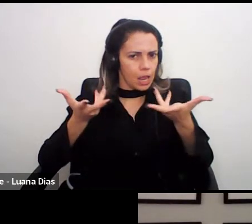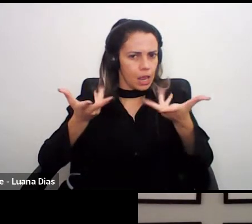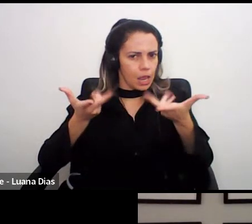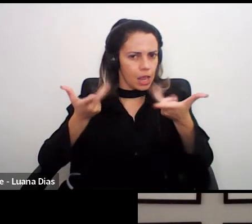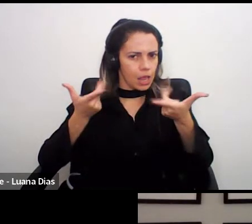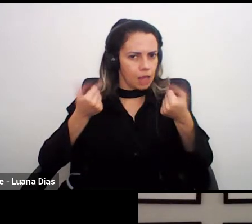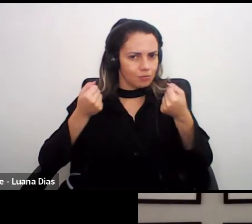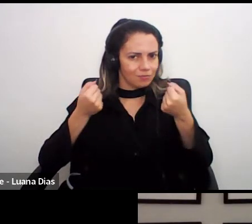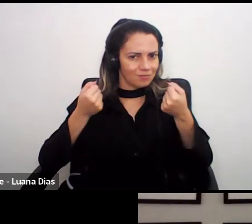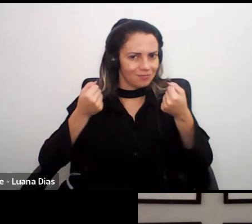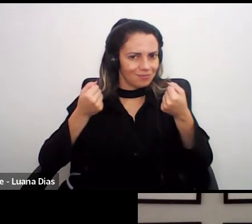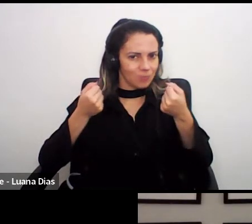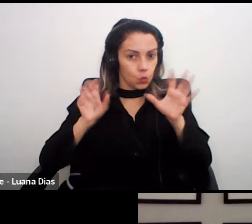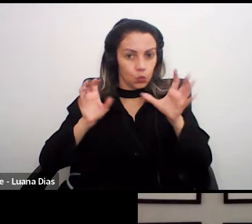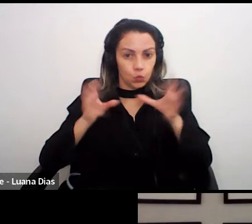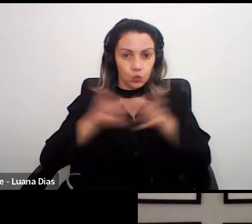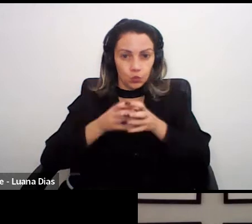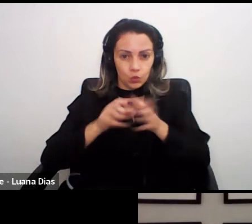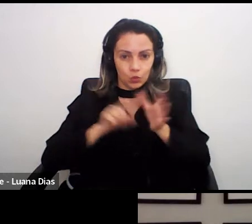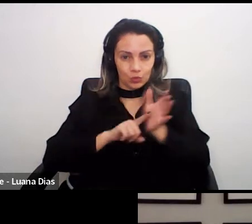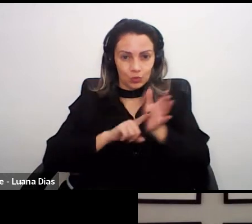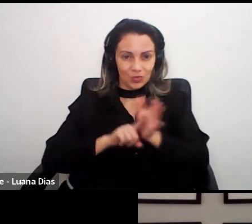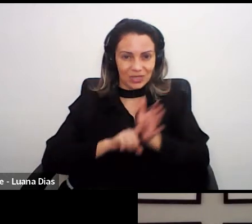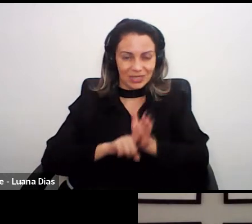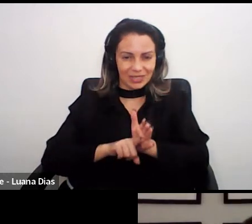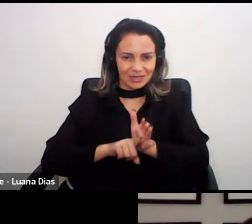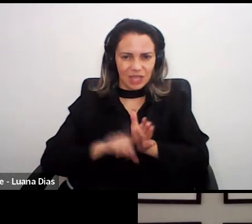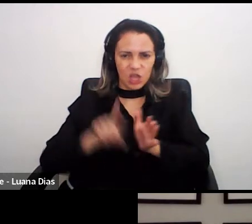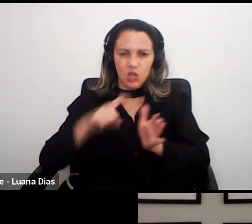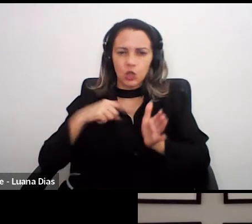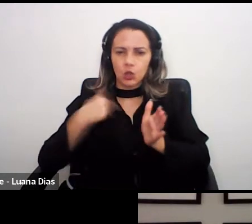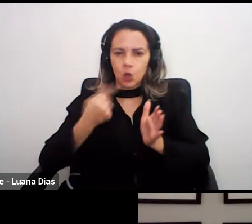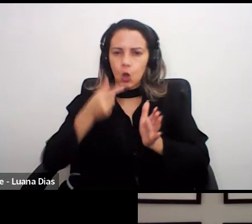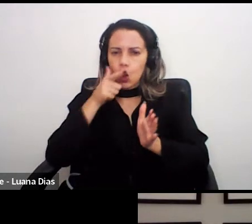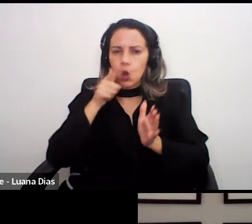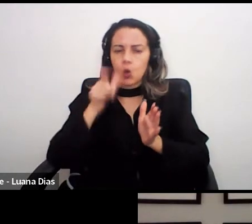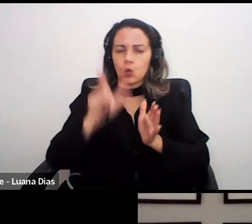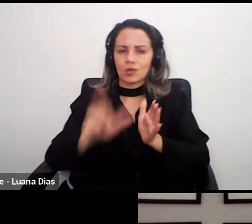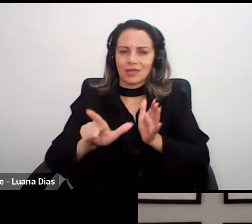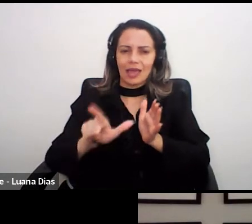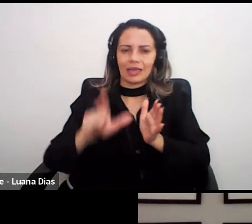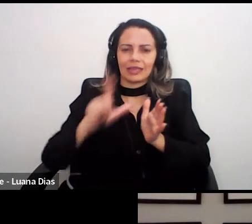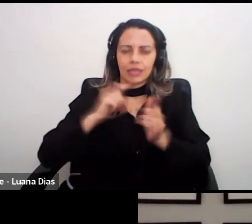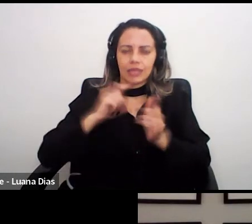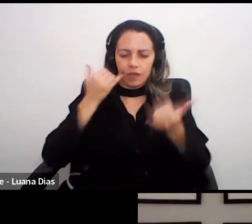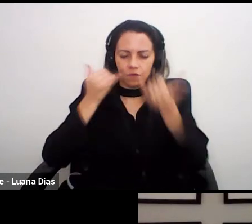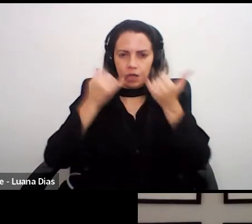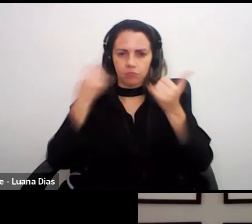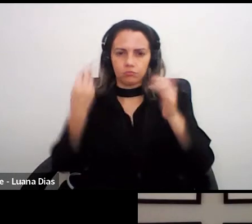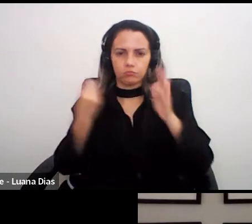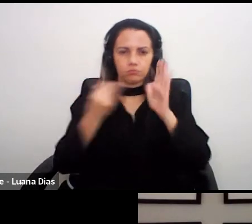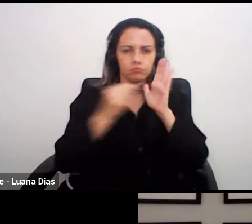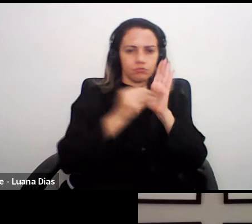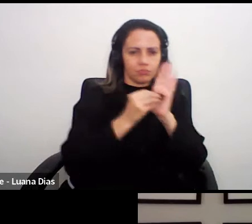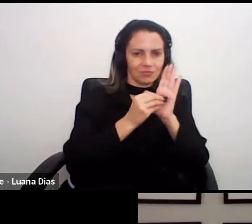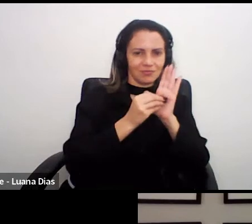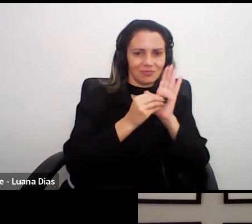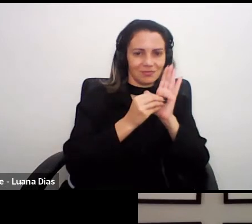núcleo de pesquisa, a gente consegue integrar um dado que estava faltando num macro projeto que a gente